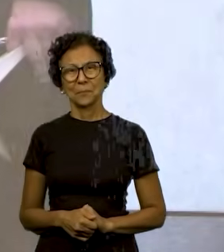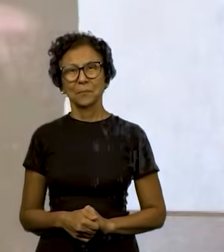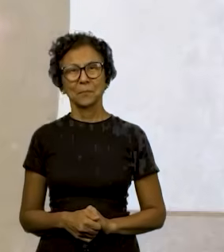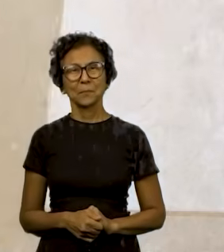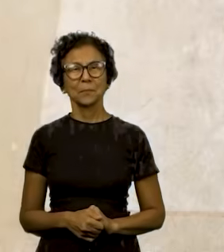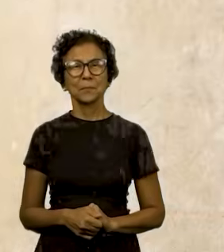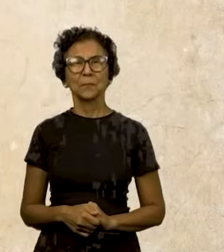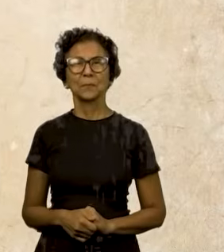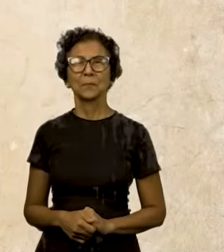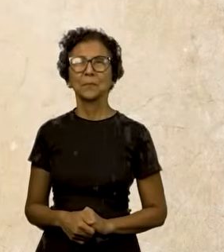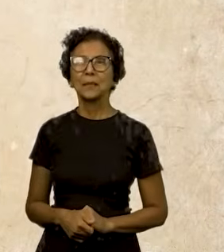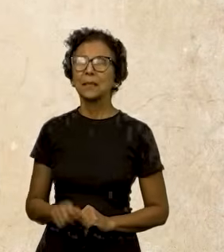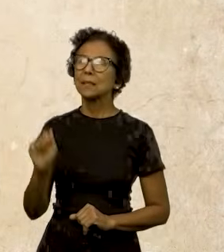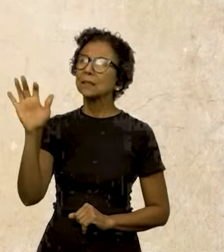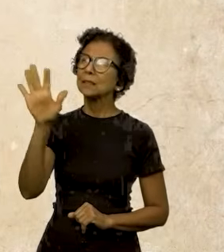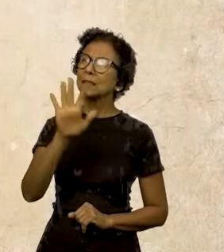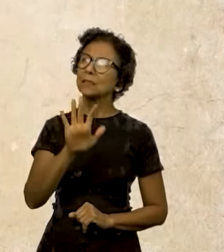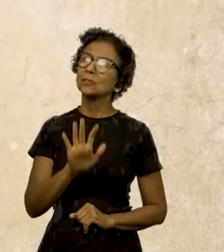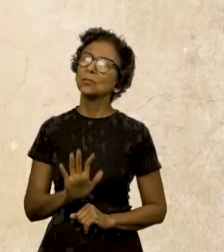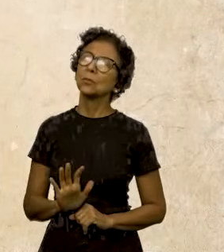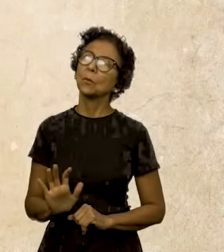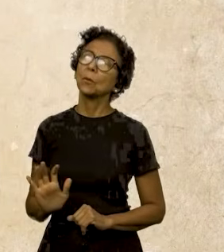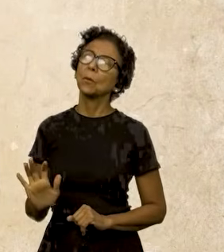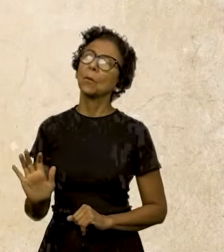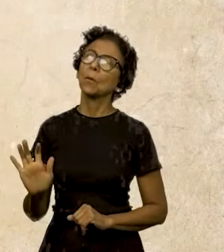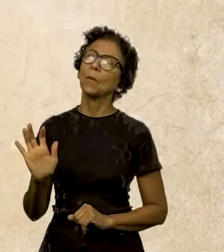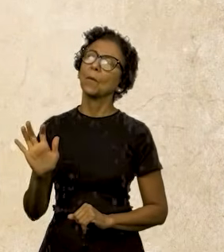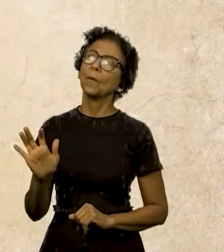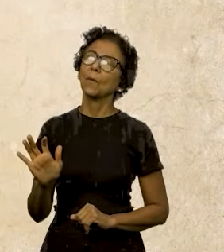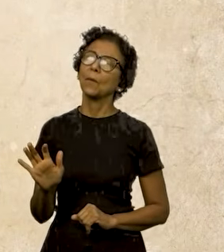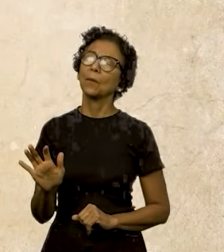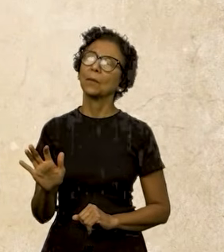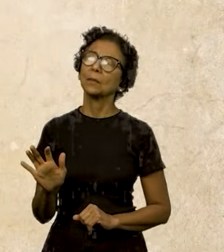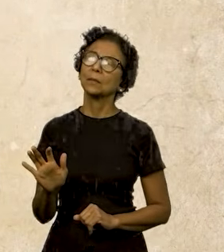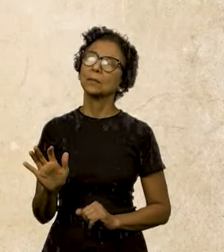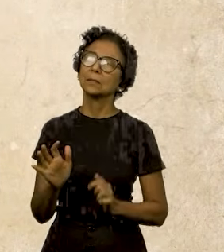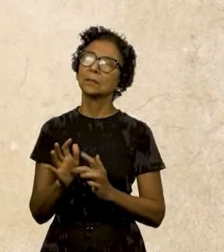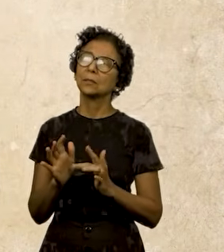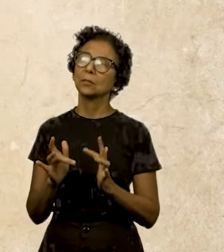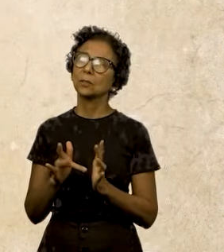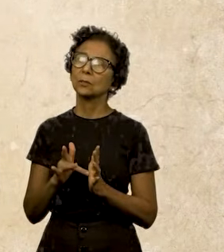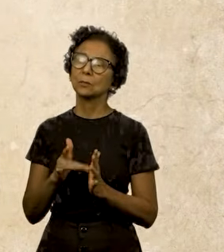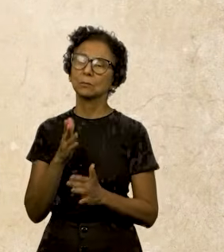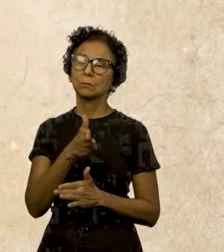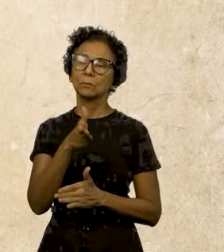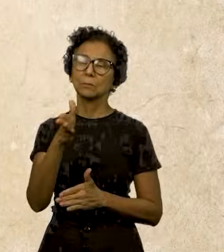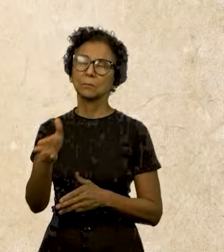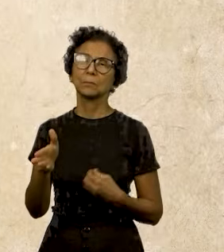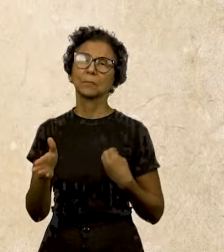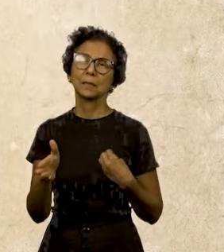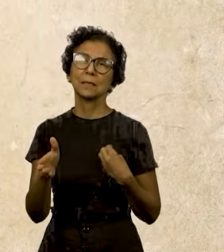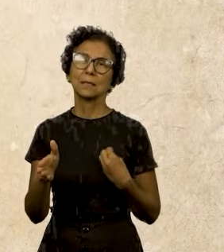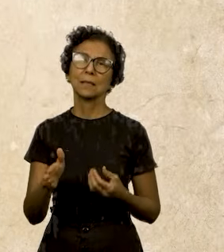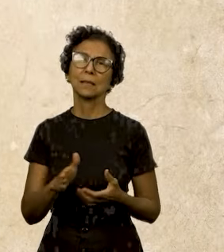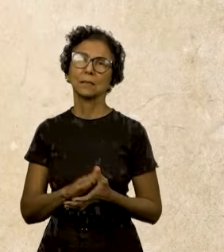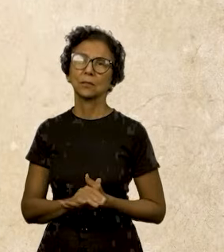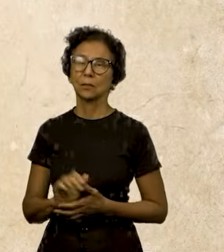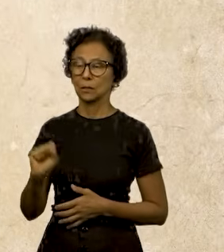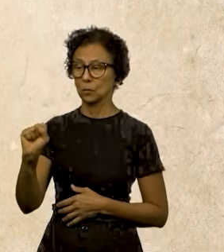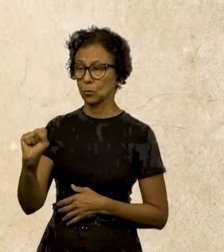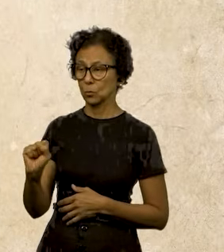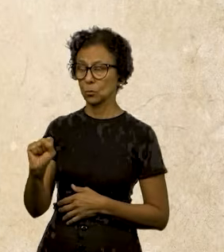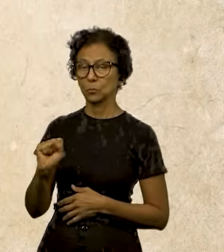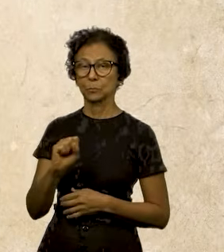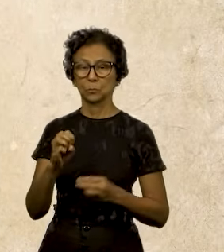conhecido, como eram conhecidas as regiões por onde o Senhor Jesus passou. Então, numa região sul,